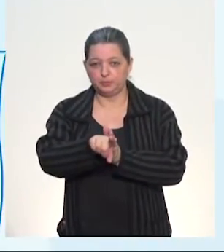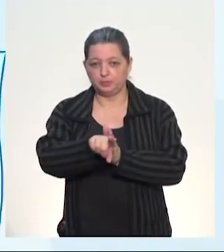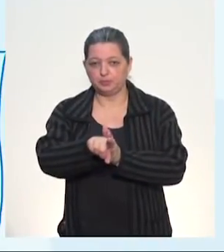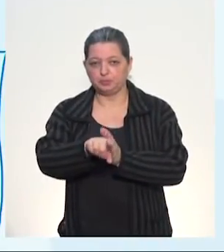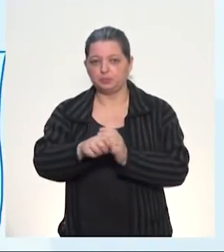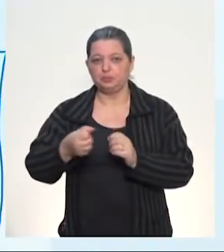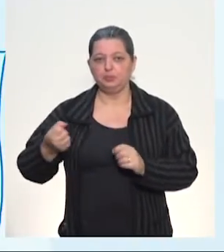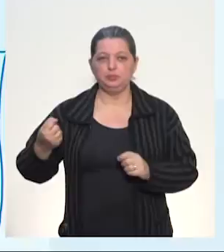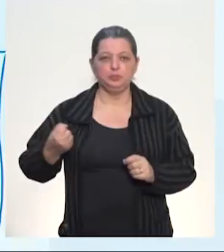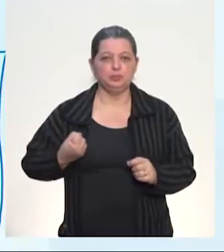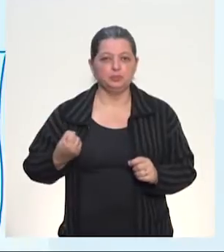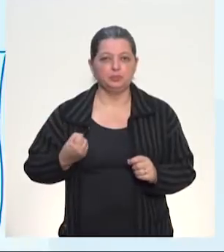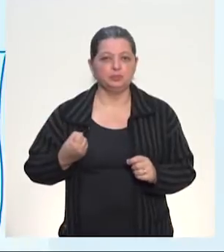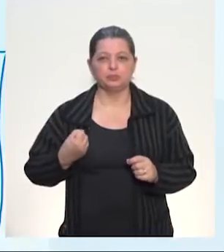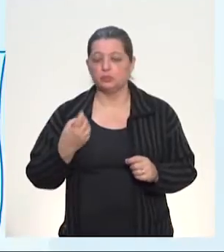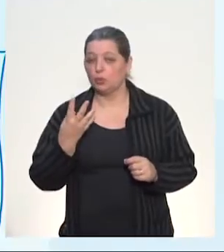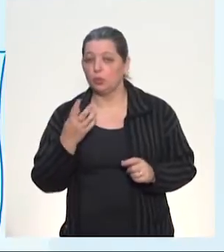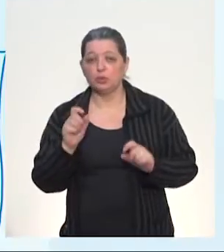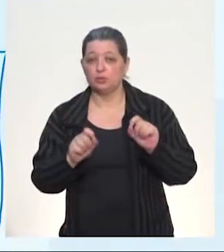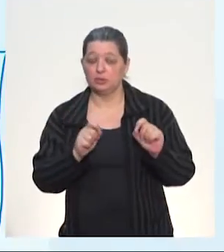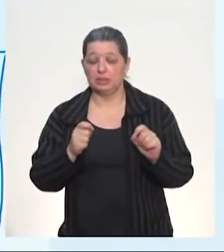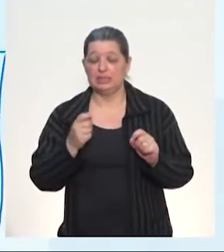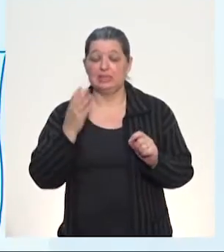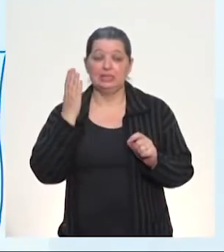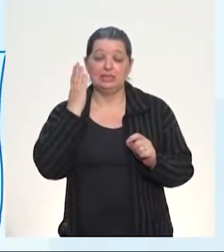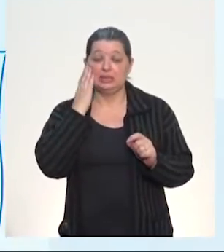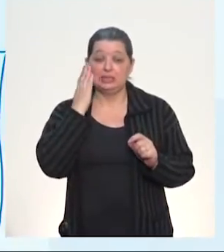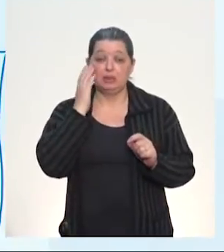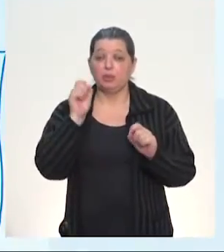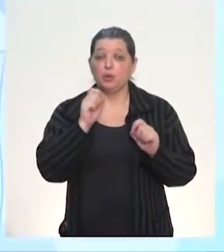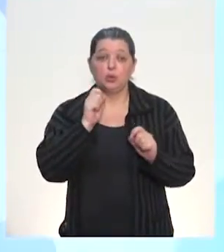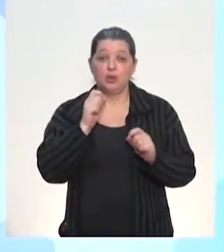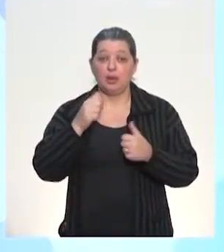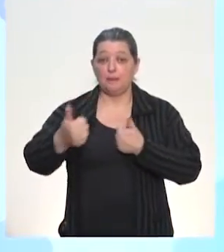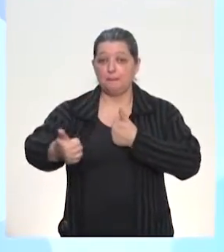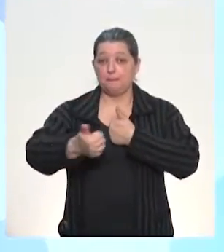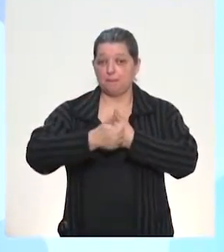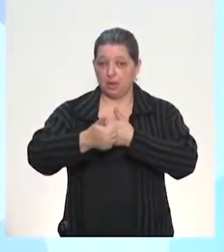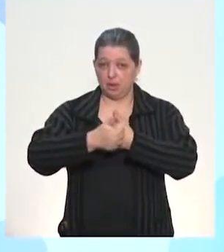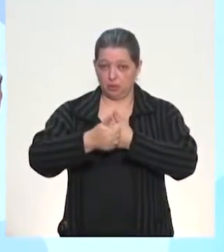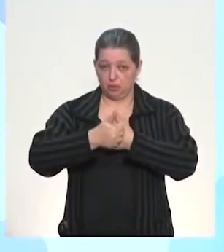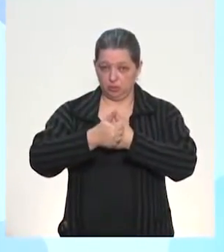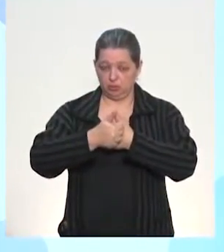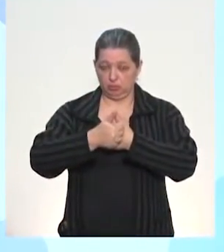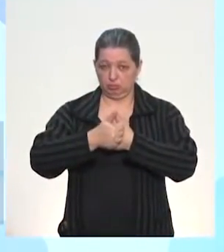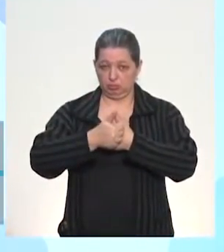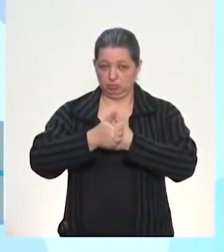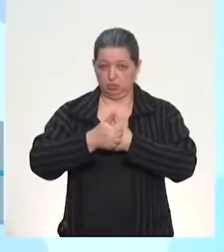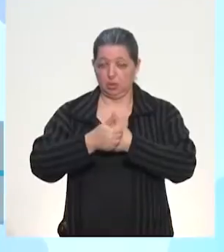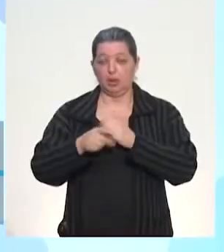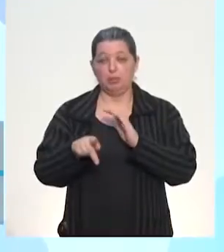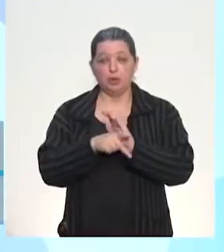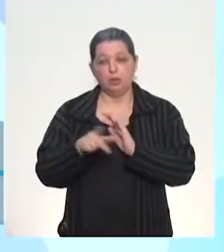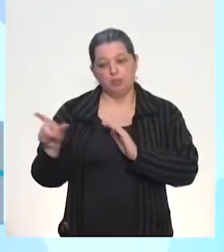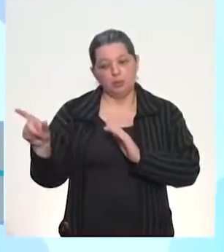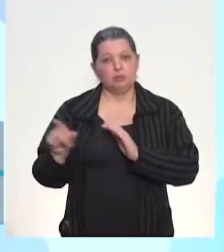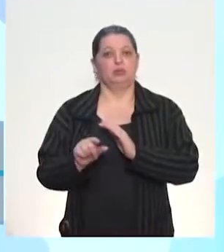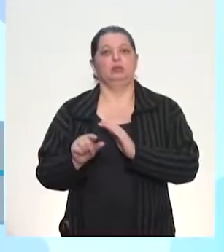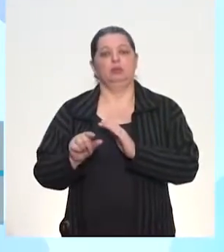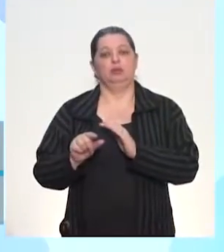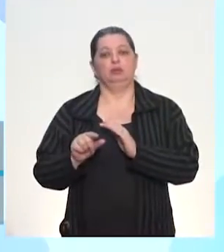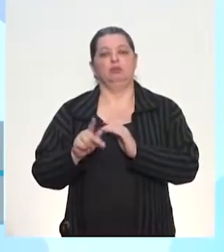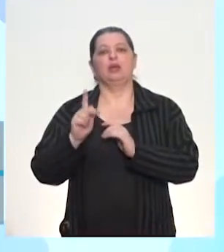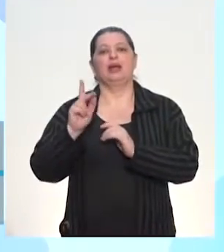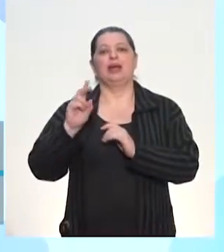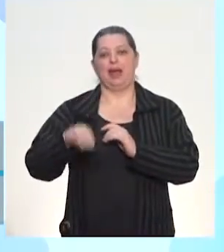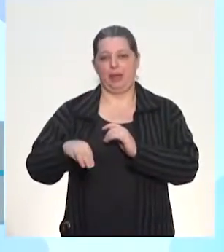saber a mais próxima. Quer dizer, a mais próxima é a que tem menor distância, ok? Se